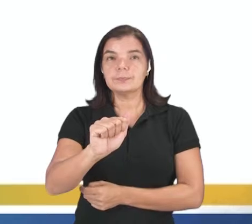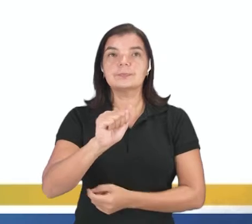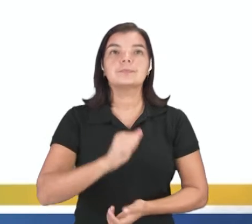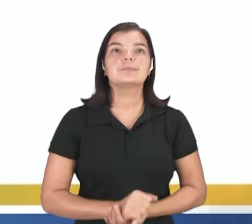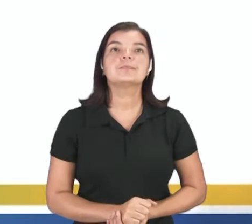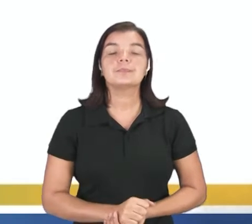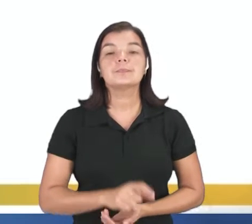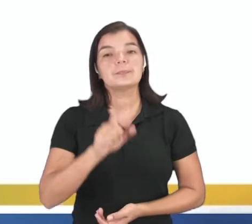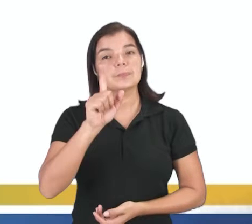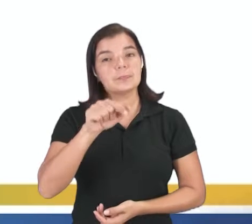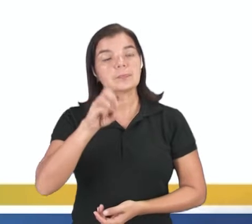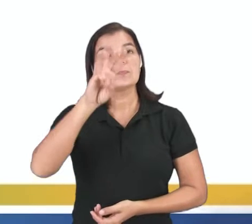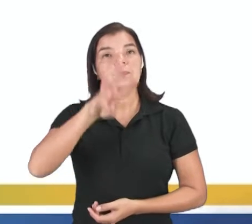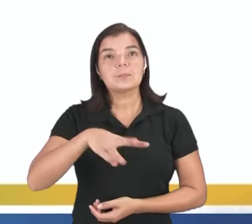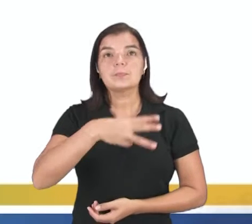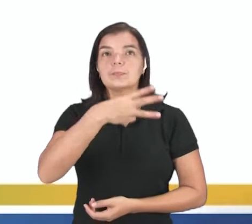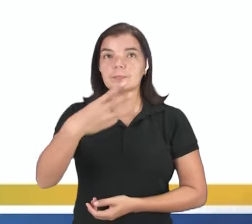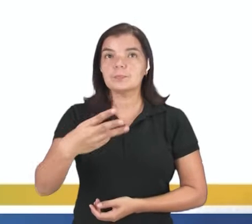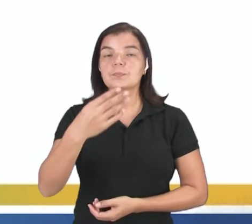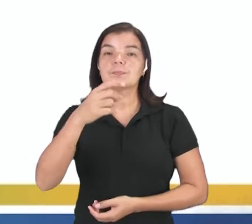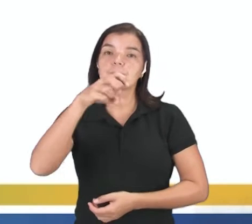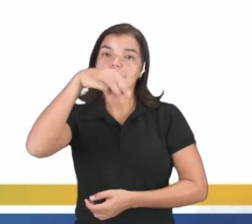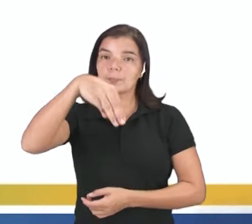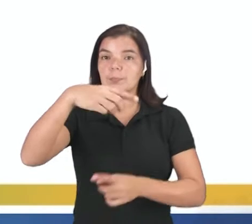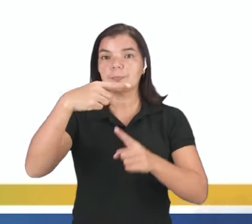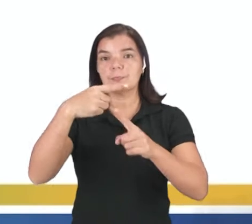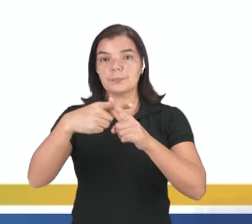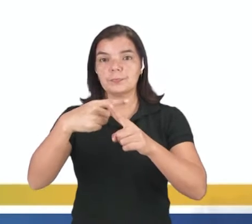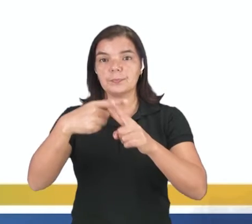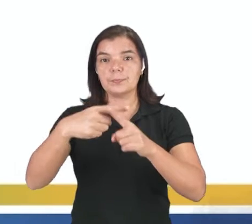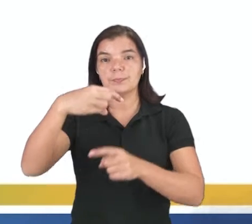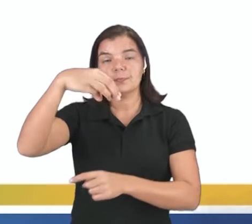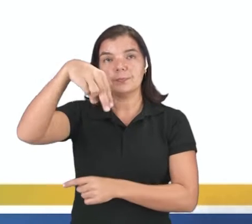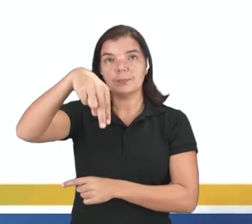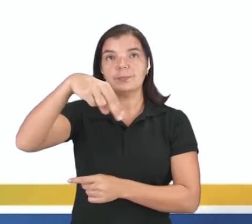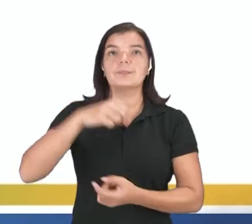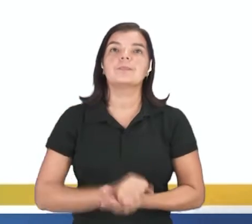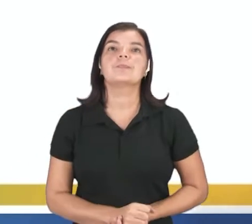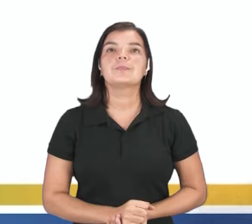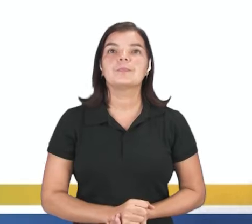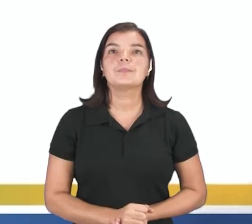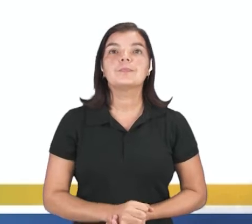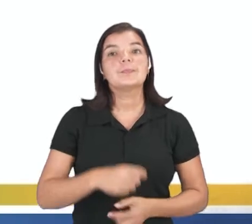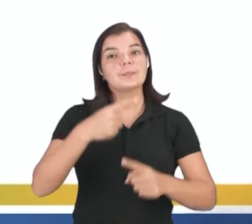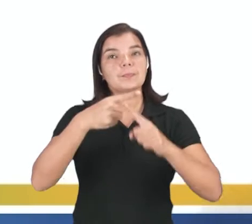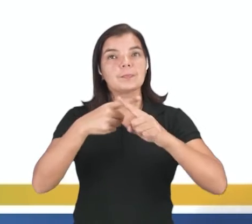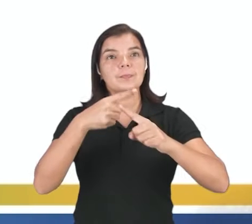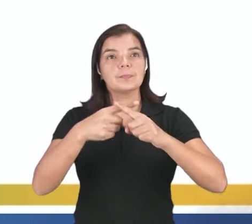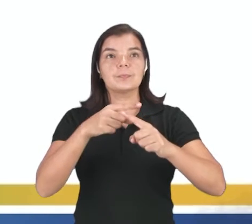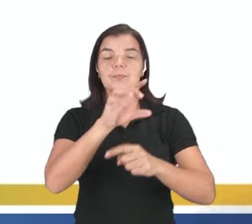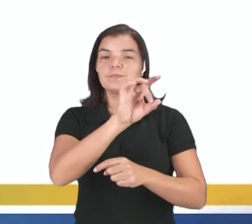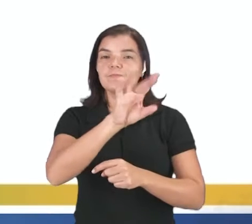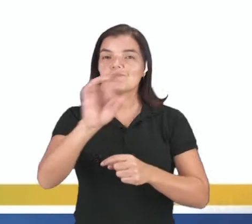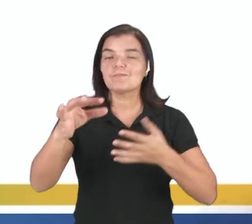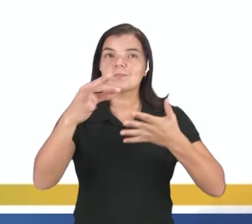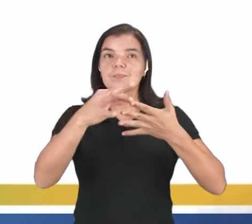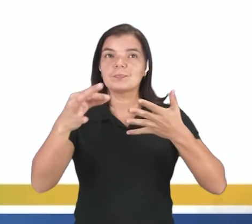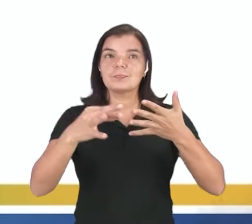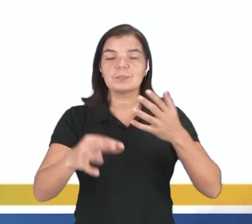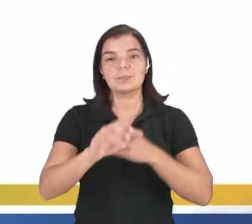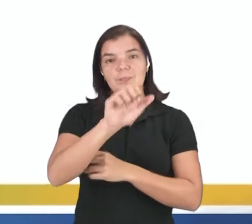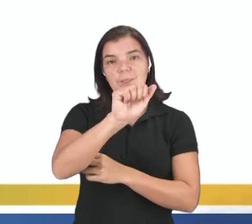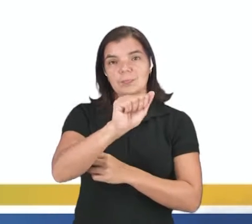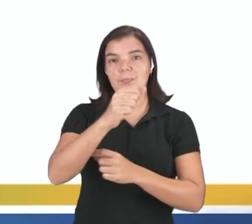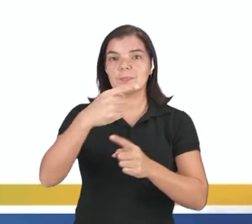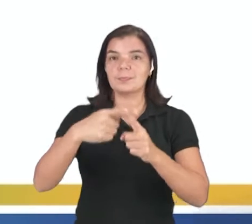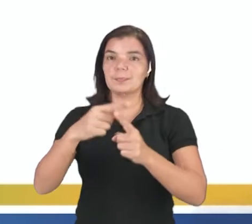vezes A, é uma matriz do tipo M por N, obtido pela multiplicação de cada